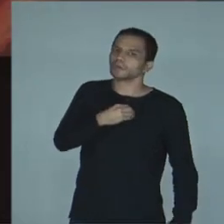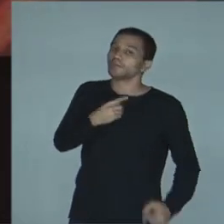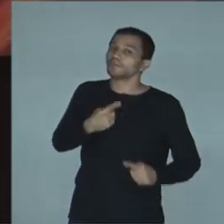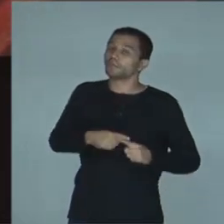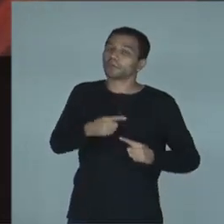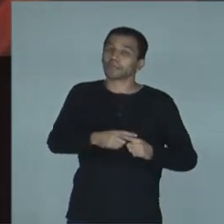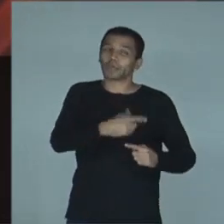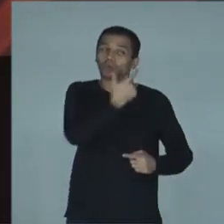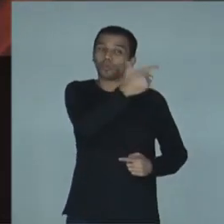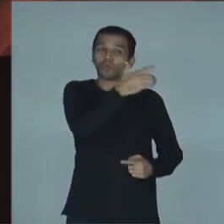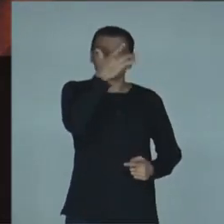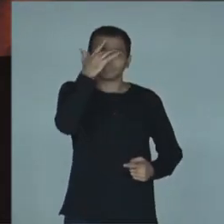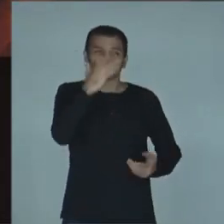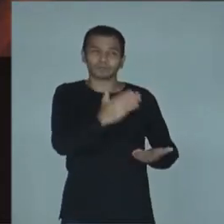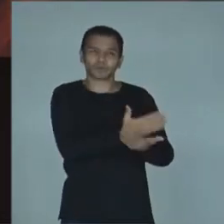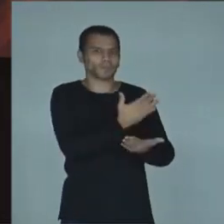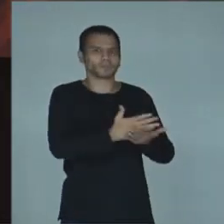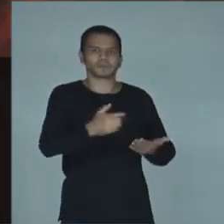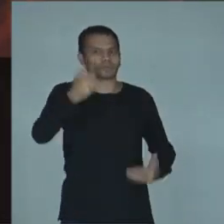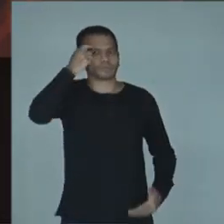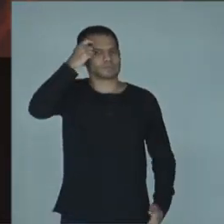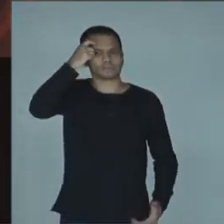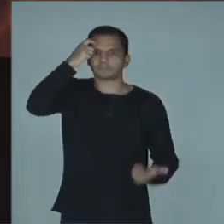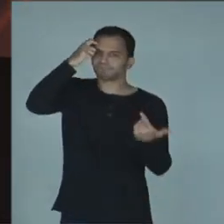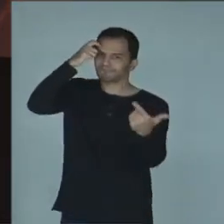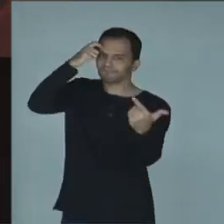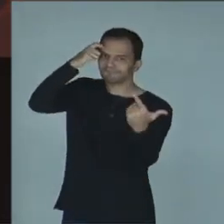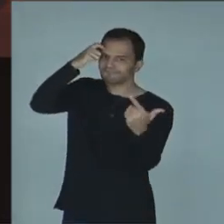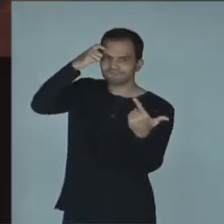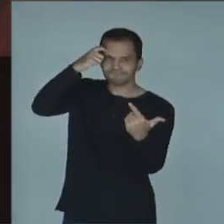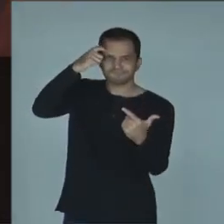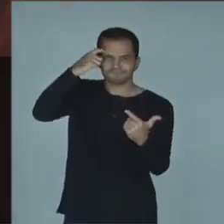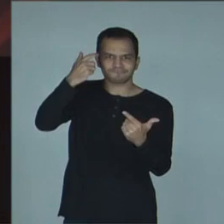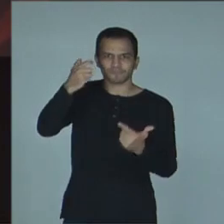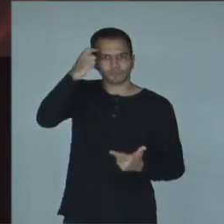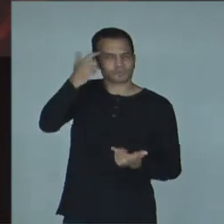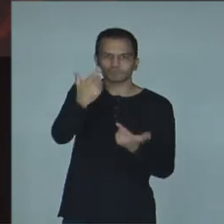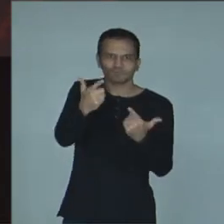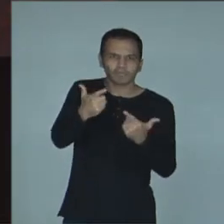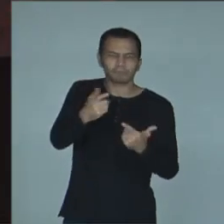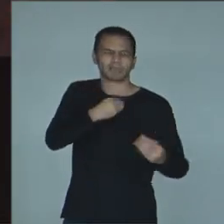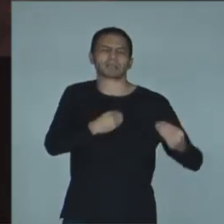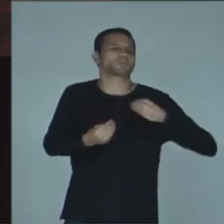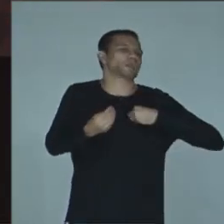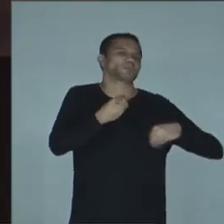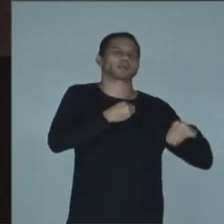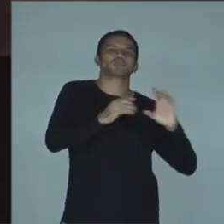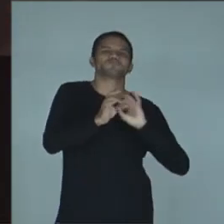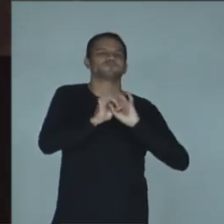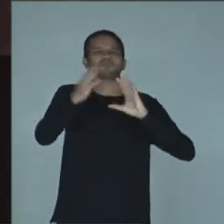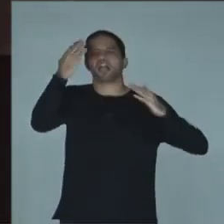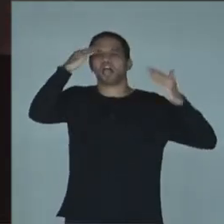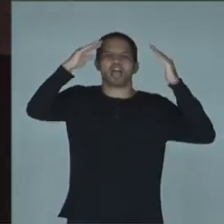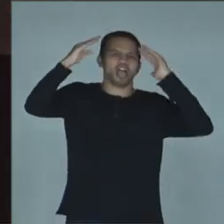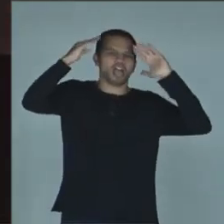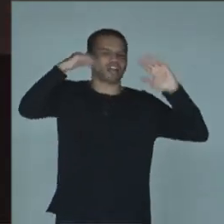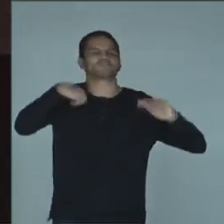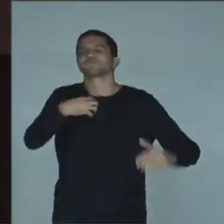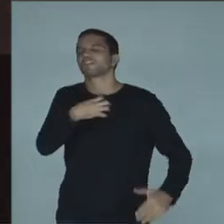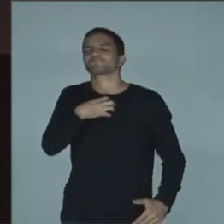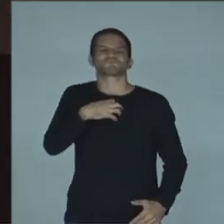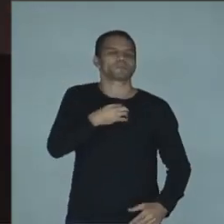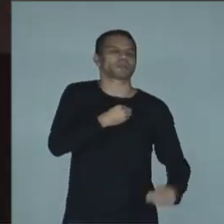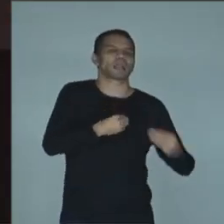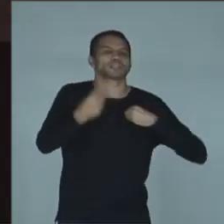tem gente que não tá nem consciente tá no pecado e tá aí ó o comigo é